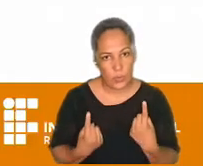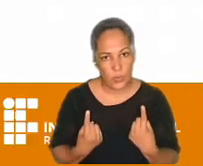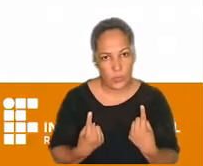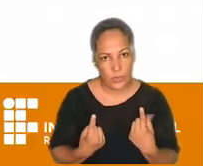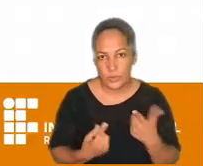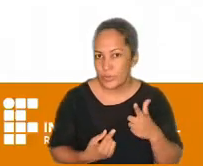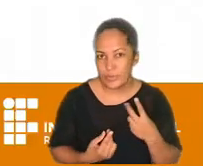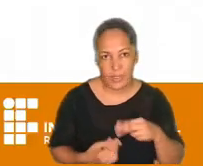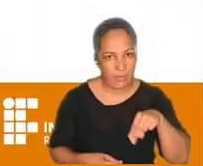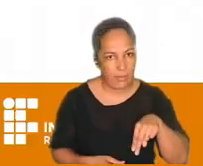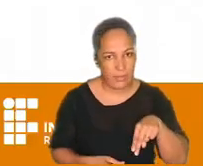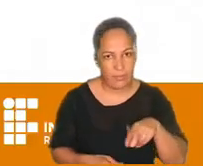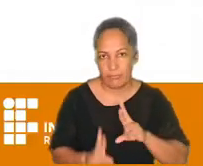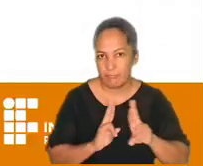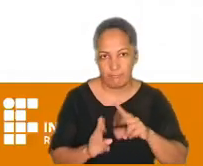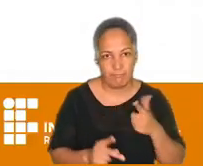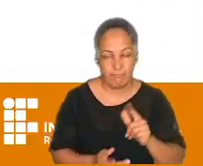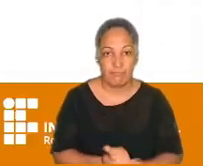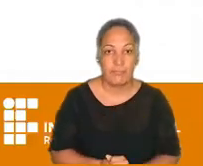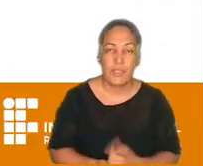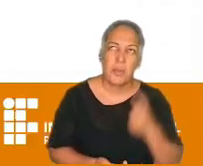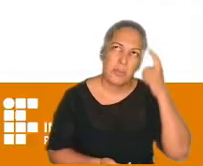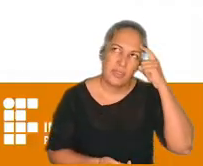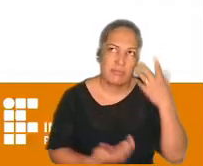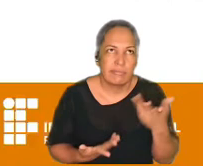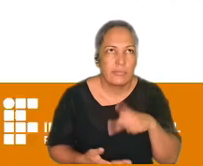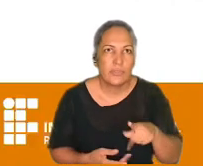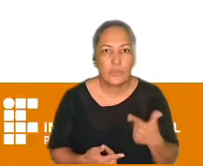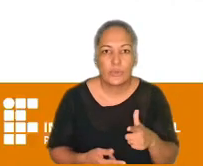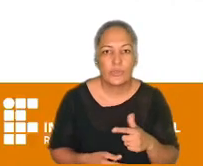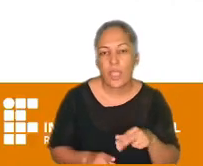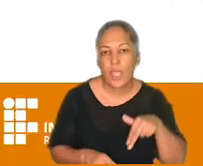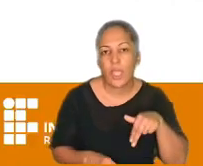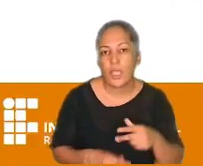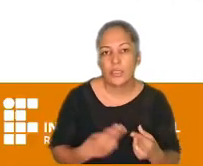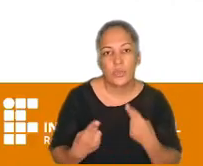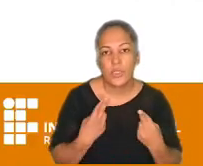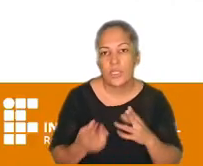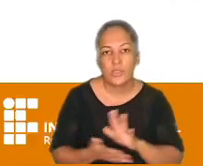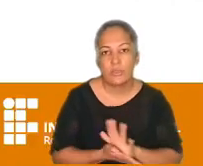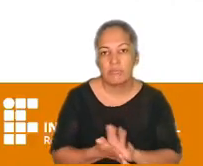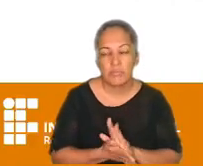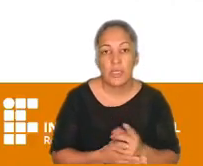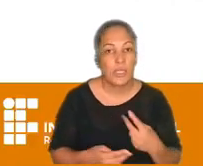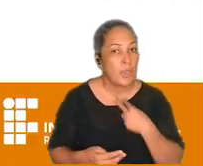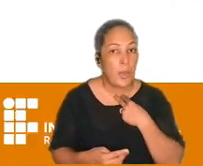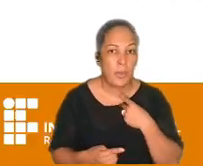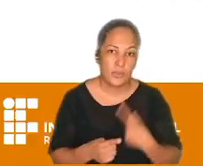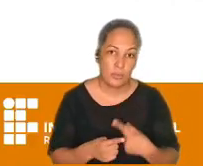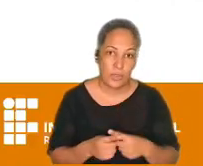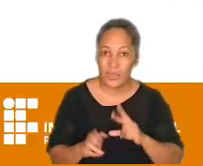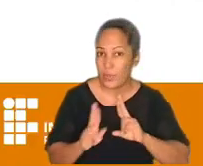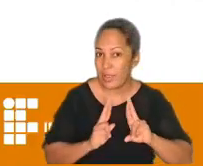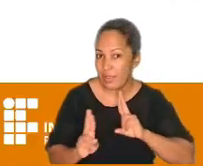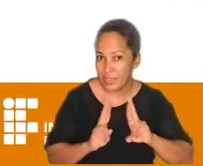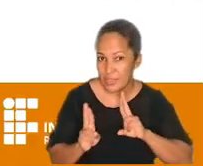1, certo? Não tem N na relação. Então, aí tu pensa, professor, beleza, se não tem N de ninguém, a gente não relaciona ninguém. Mas não pode, porque